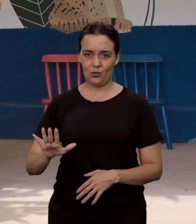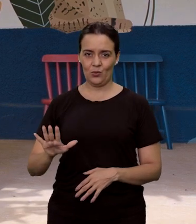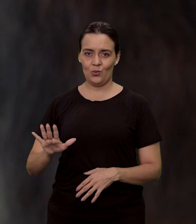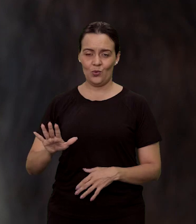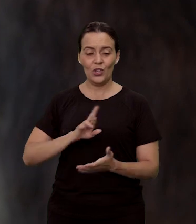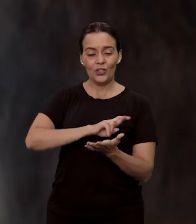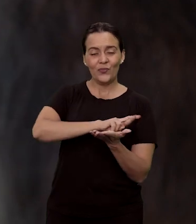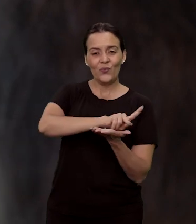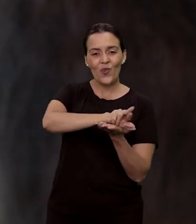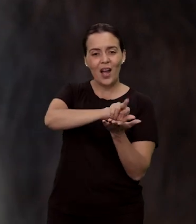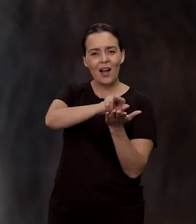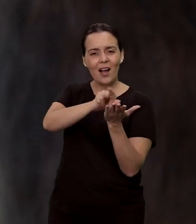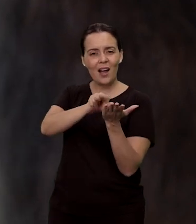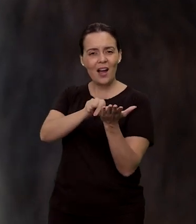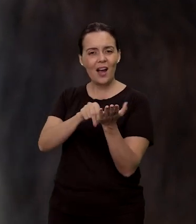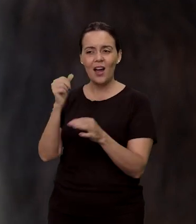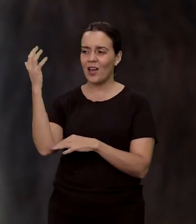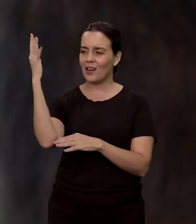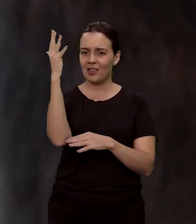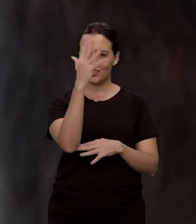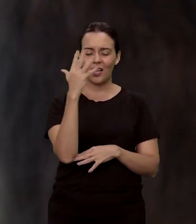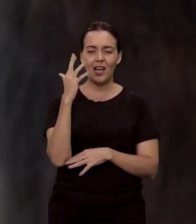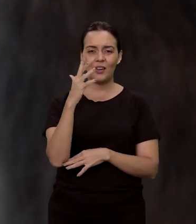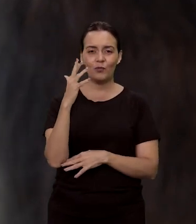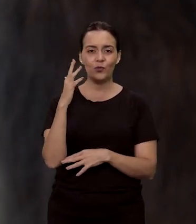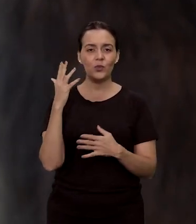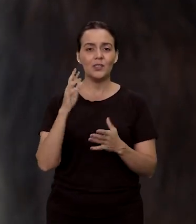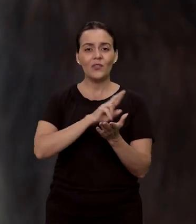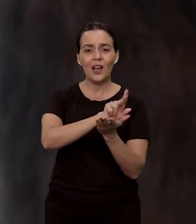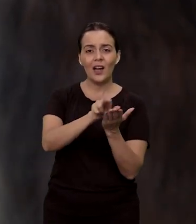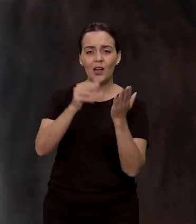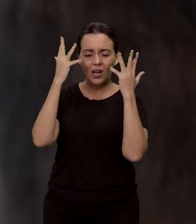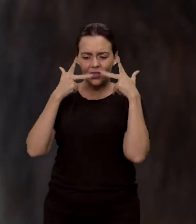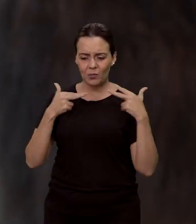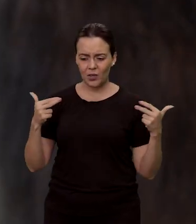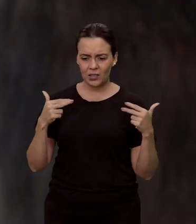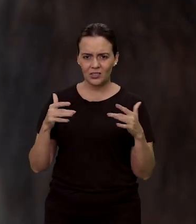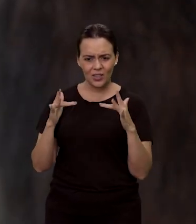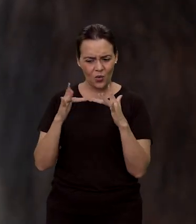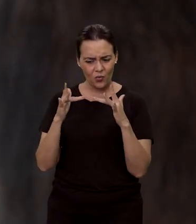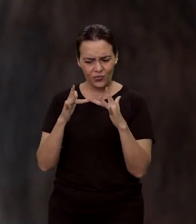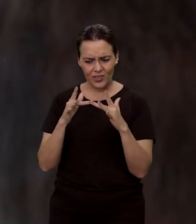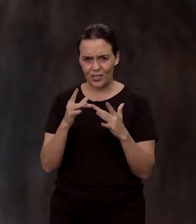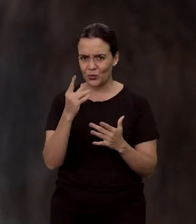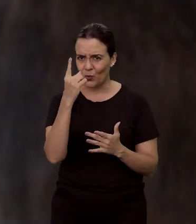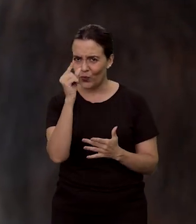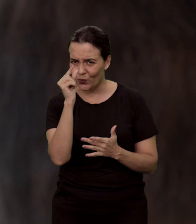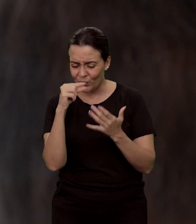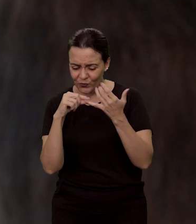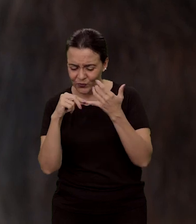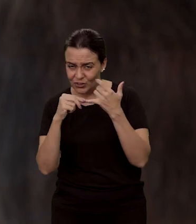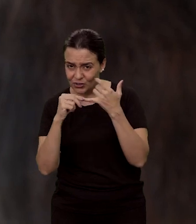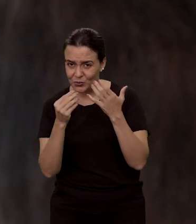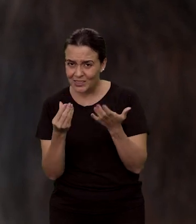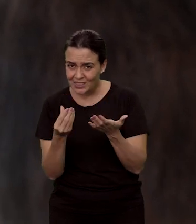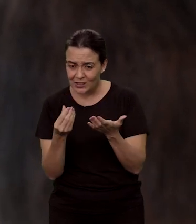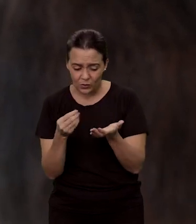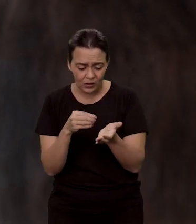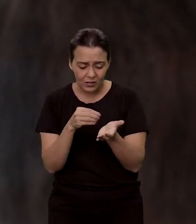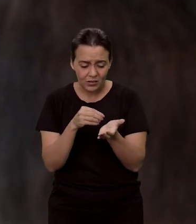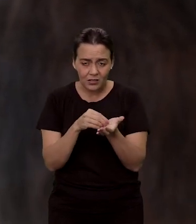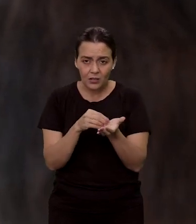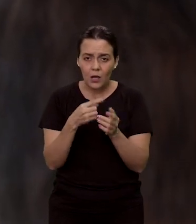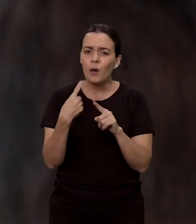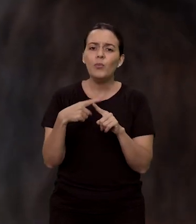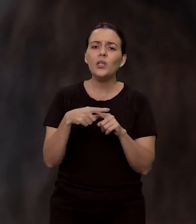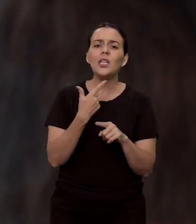Brasil, os únicos contatos que a gente tem é o feijãozinho. Por que a gente não fomenta